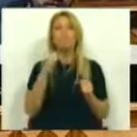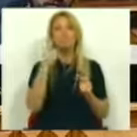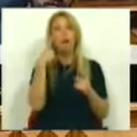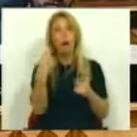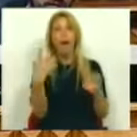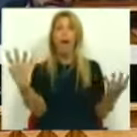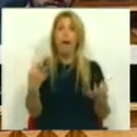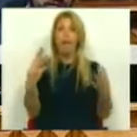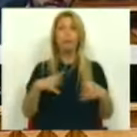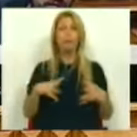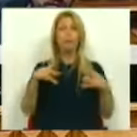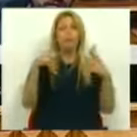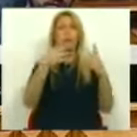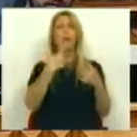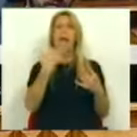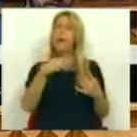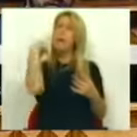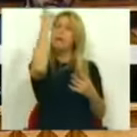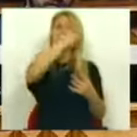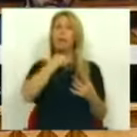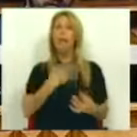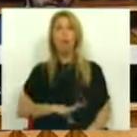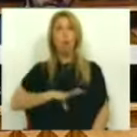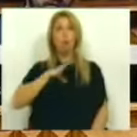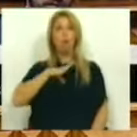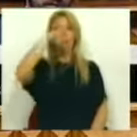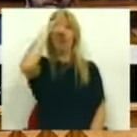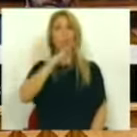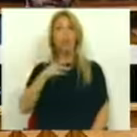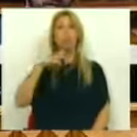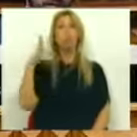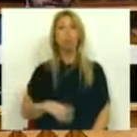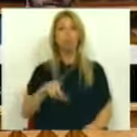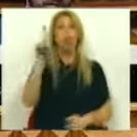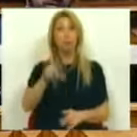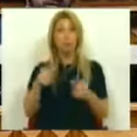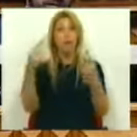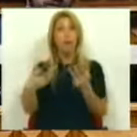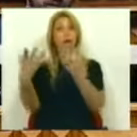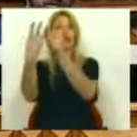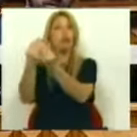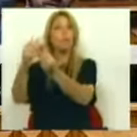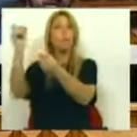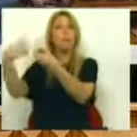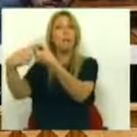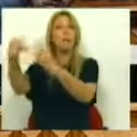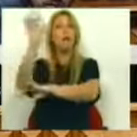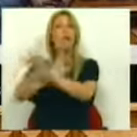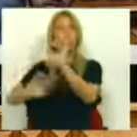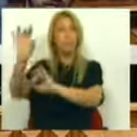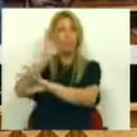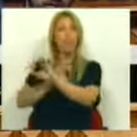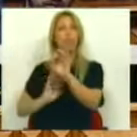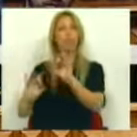a credibilidade e a confiança que o governo português vai também acumulando junto dos seus parceiros europeus e que foi